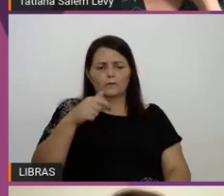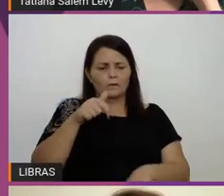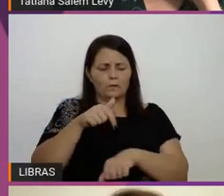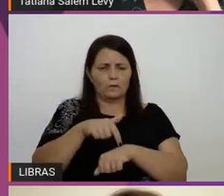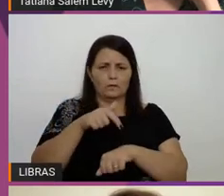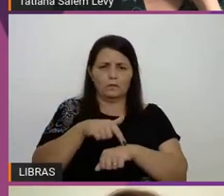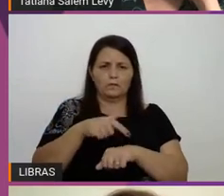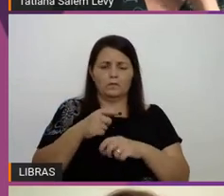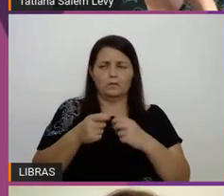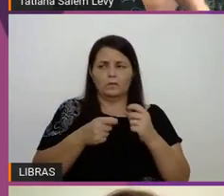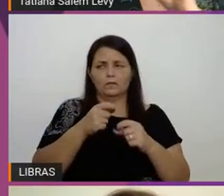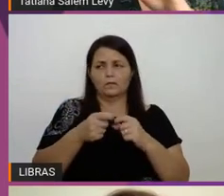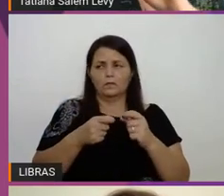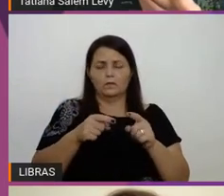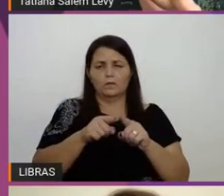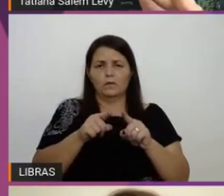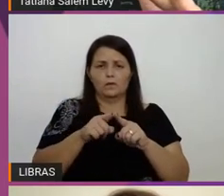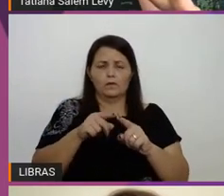foi